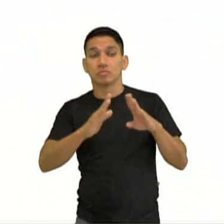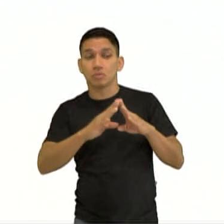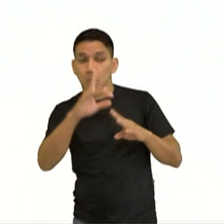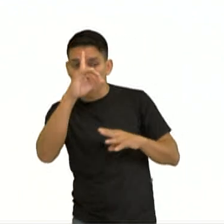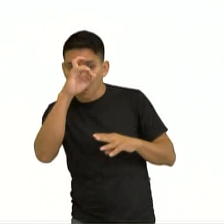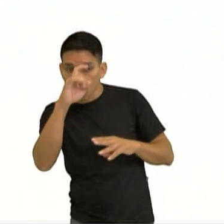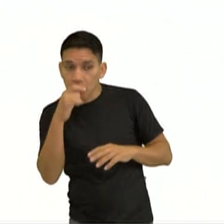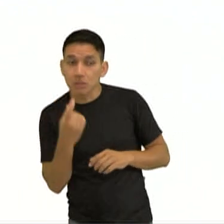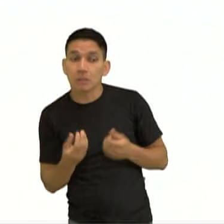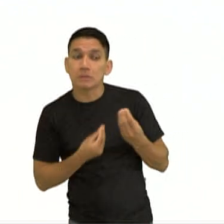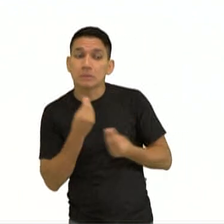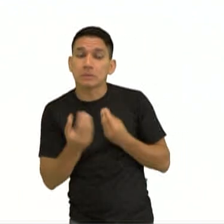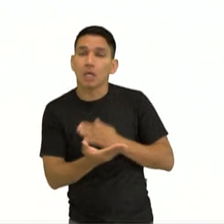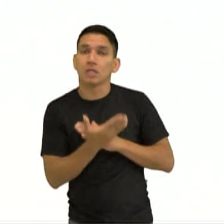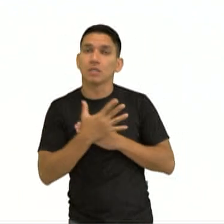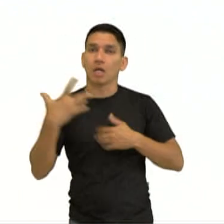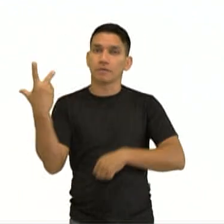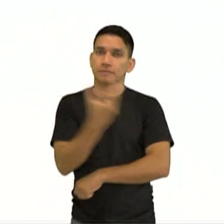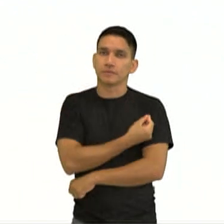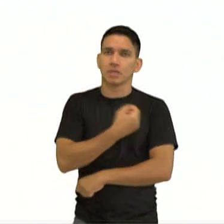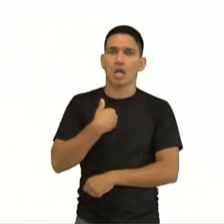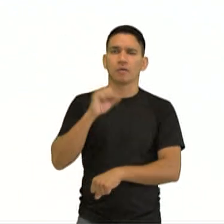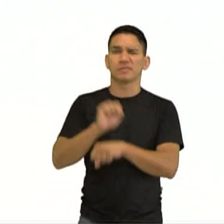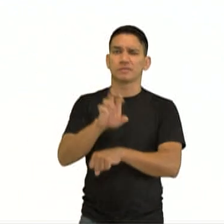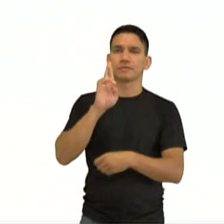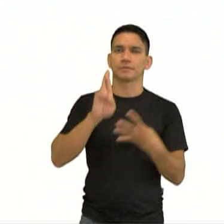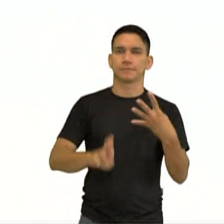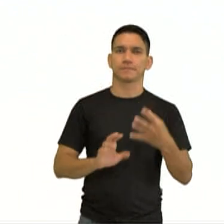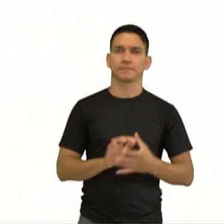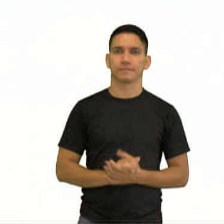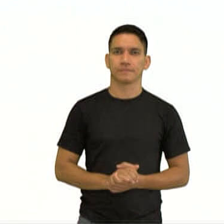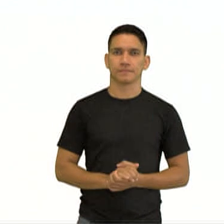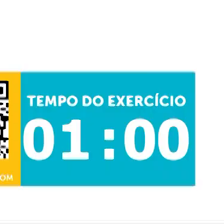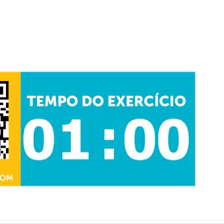para se vacinar. Eu vou dar um tempinho e eu já retorno.